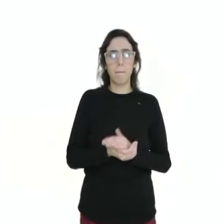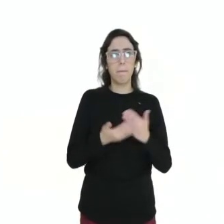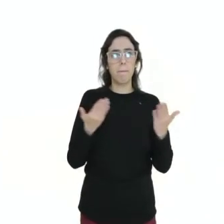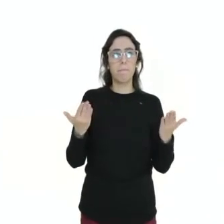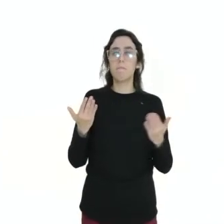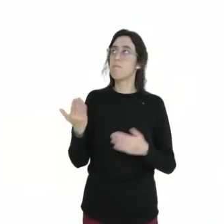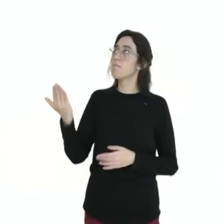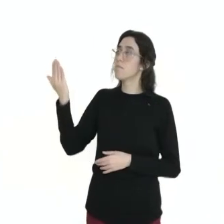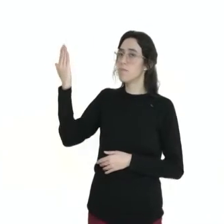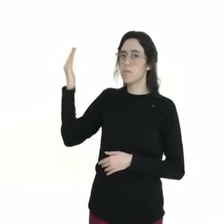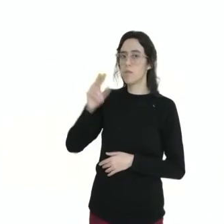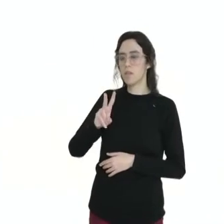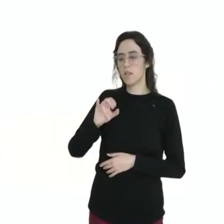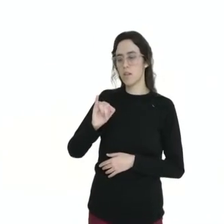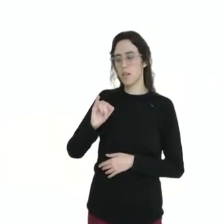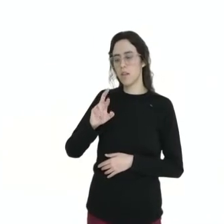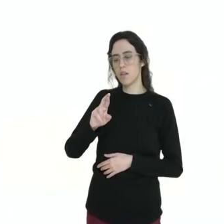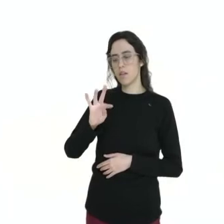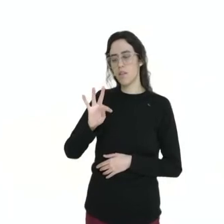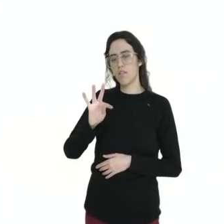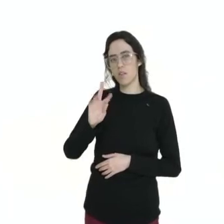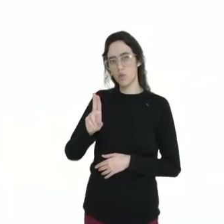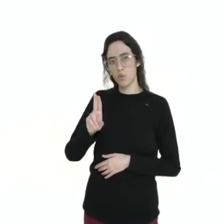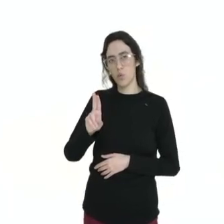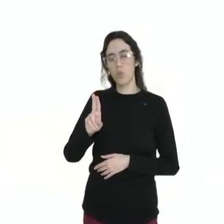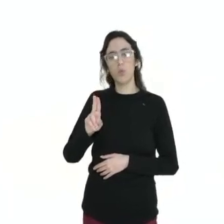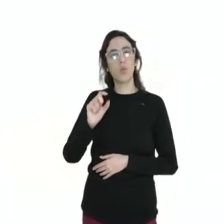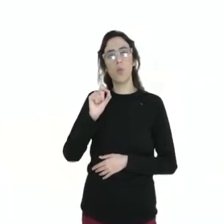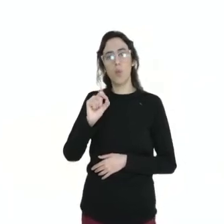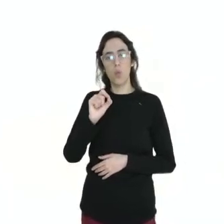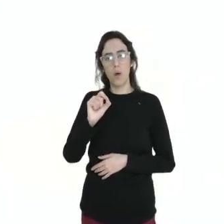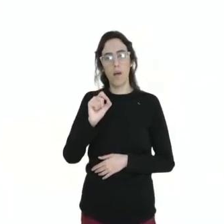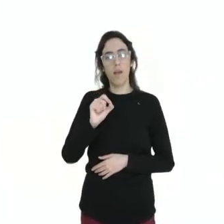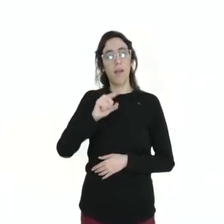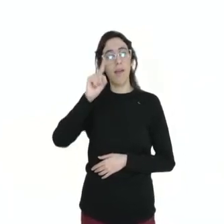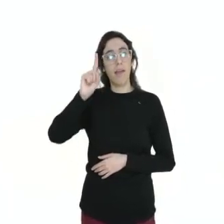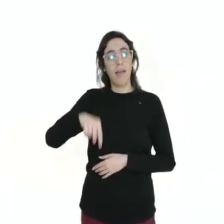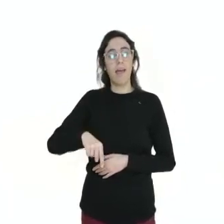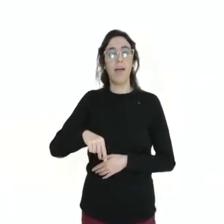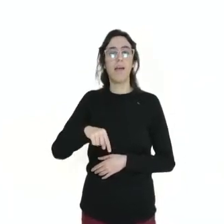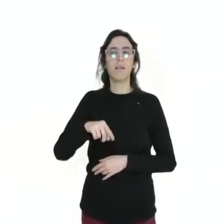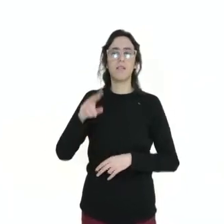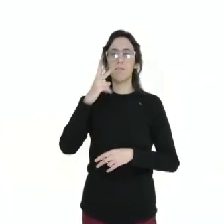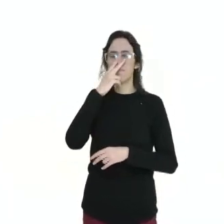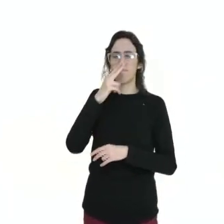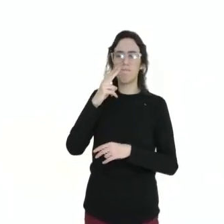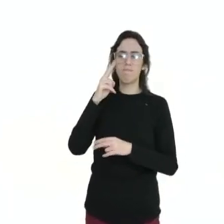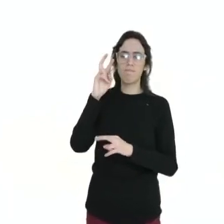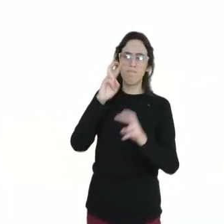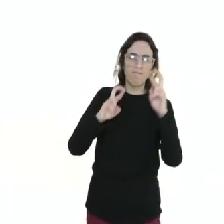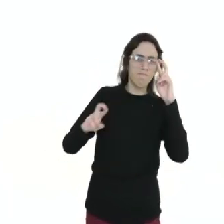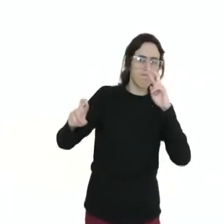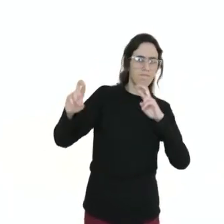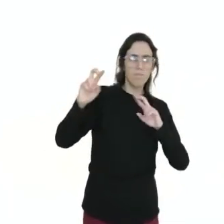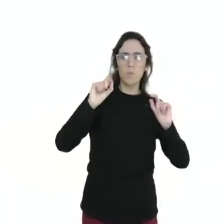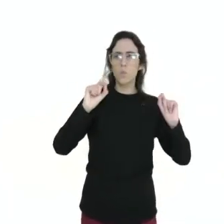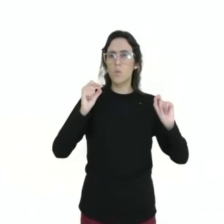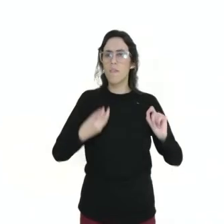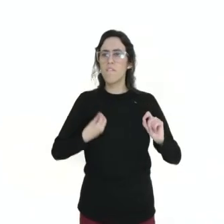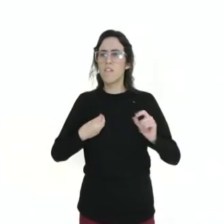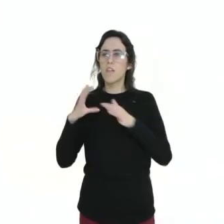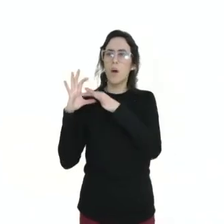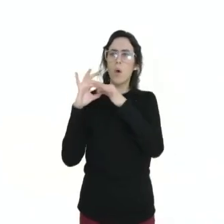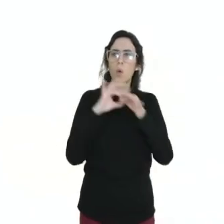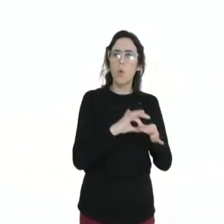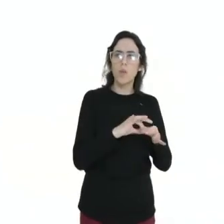virtude e fortuna também bastante importantes. Virtude, como a capacidade de observar o contexto, a situação, e